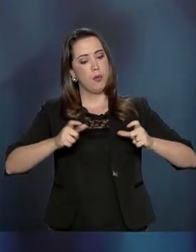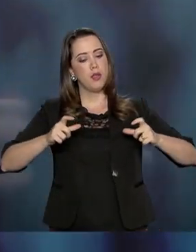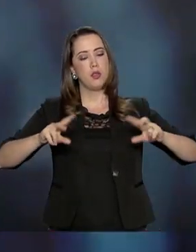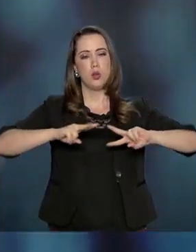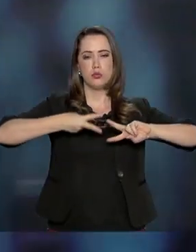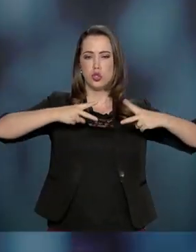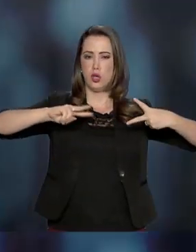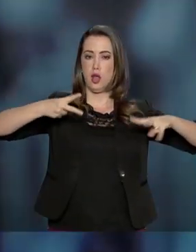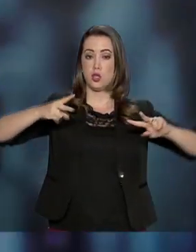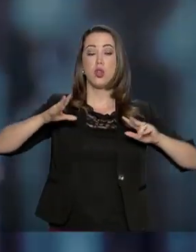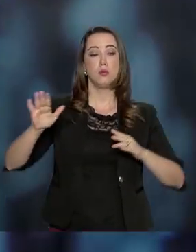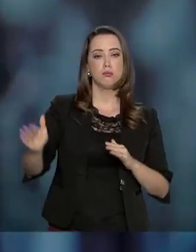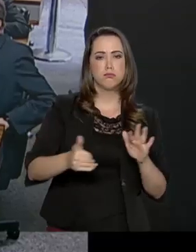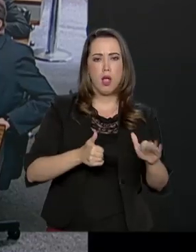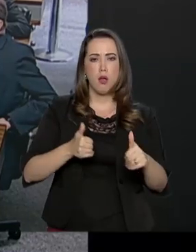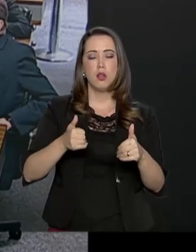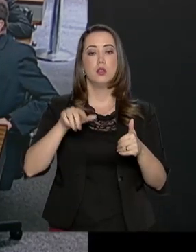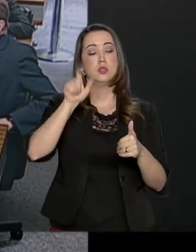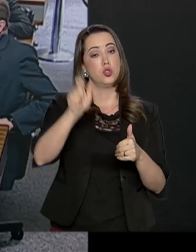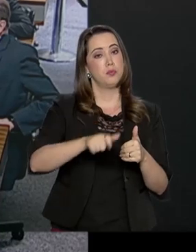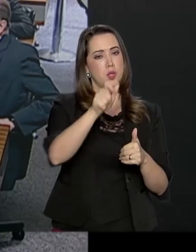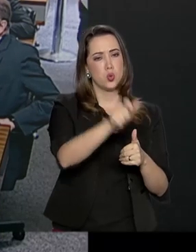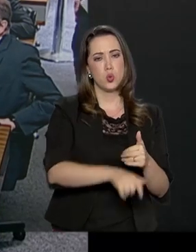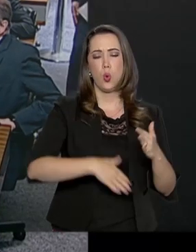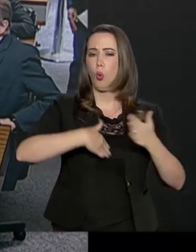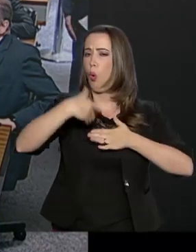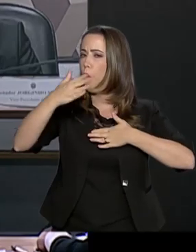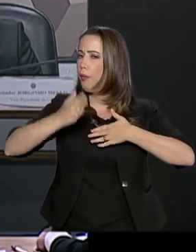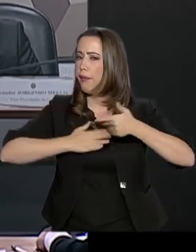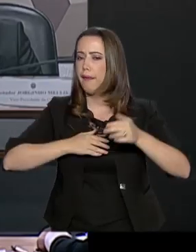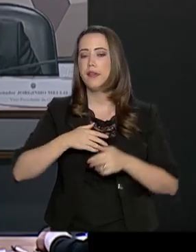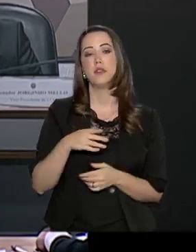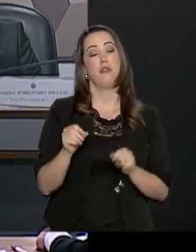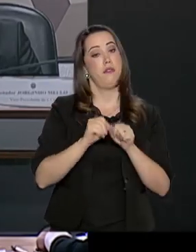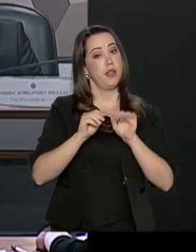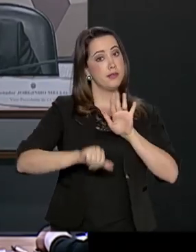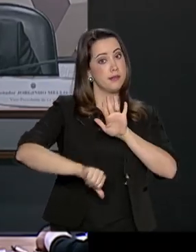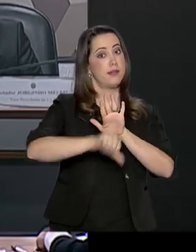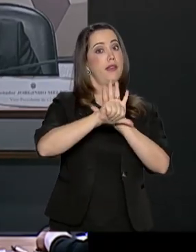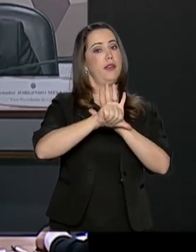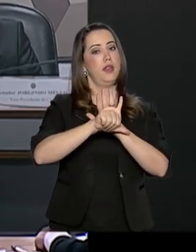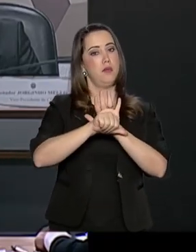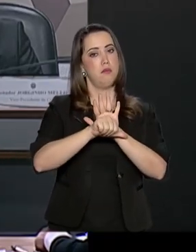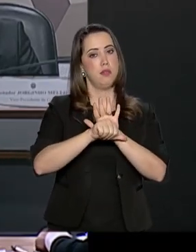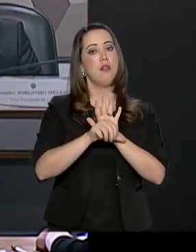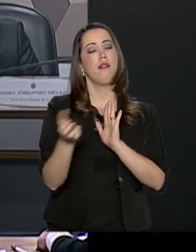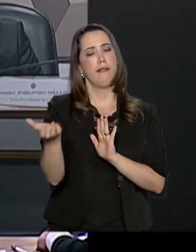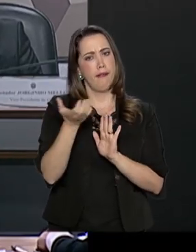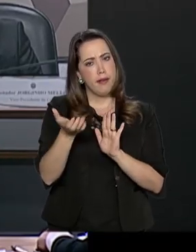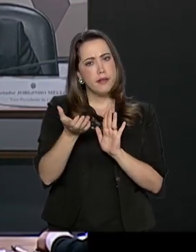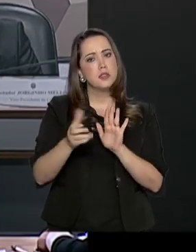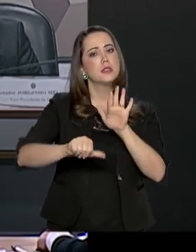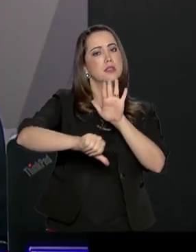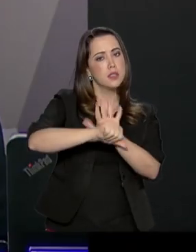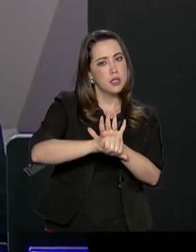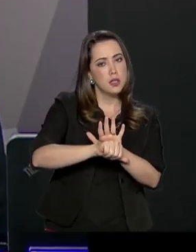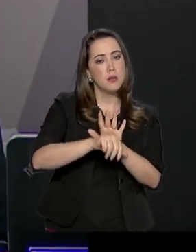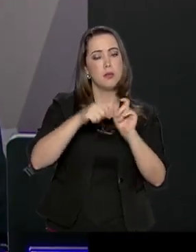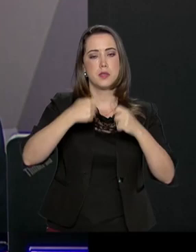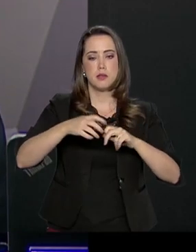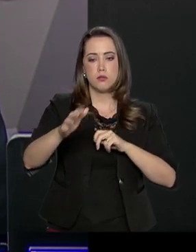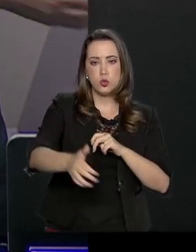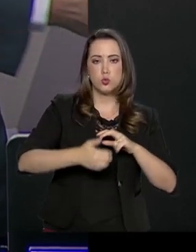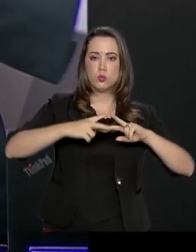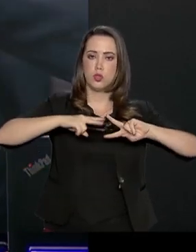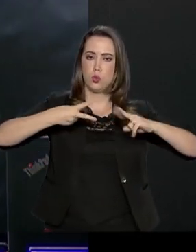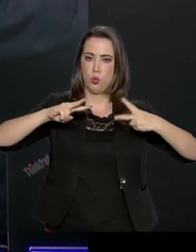seja colhido o material biológico de qualquer pessoa que cometa crime doloso, ou seja, com intenção. A lei